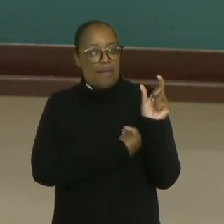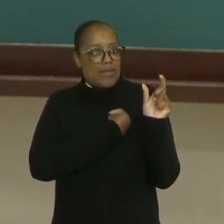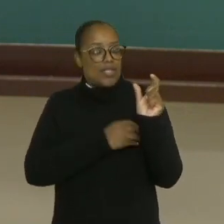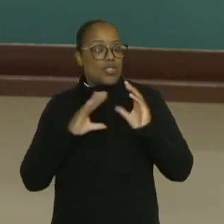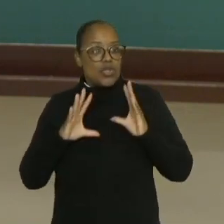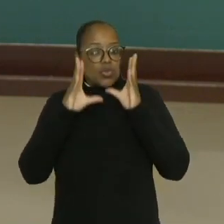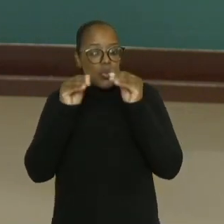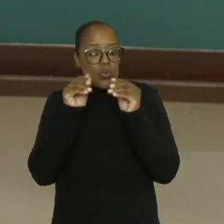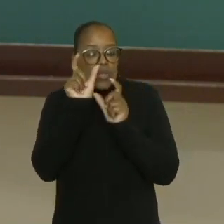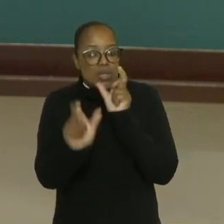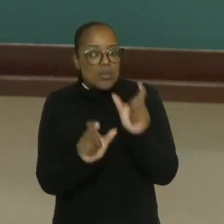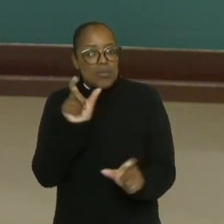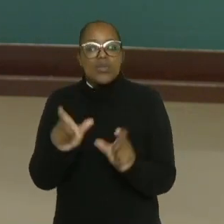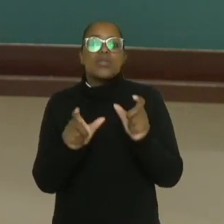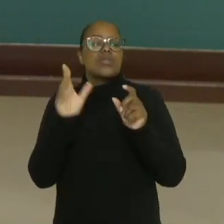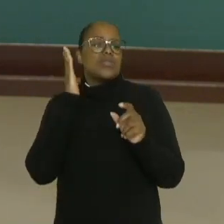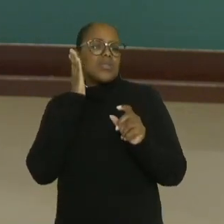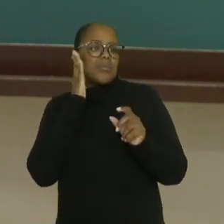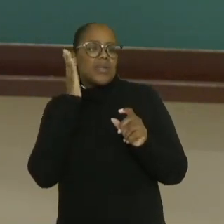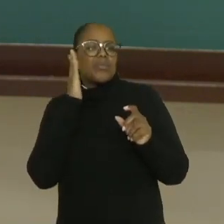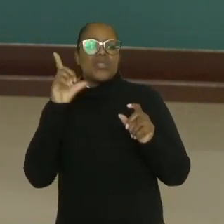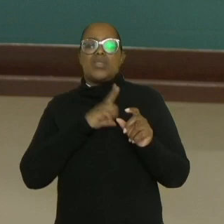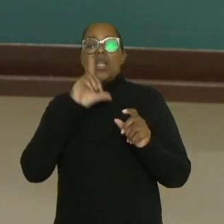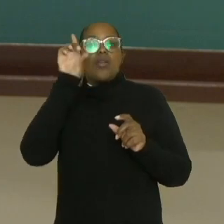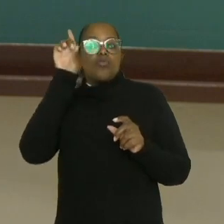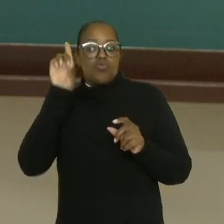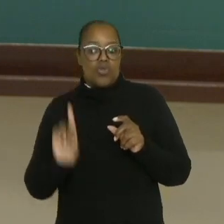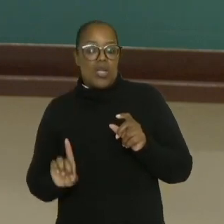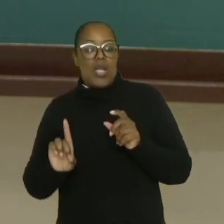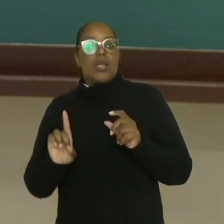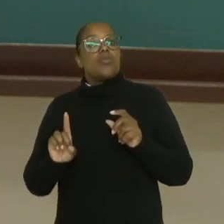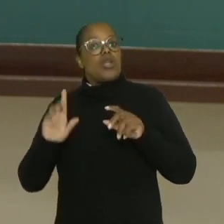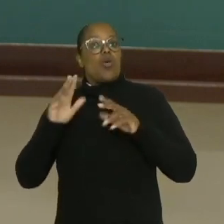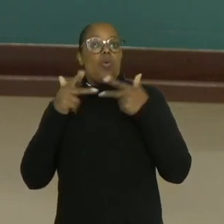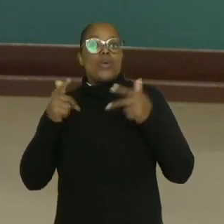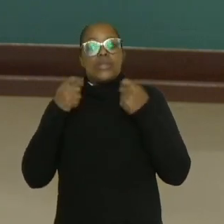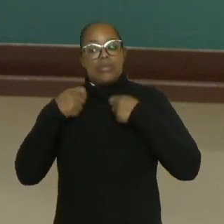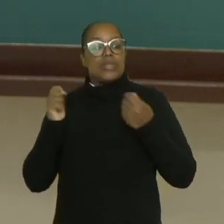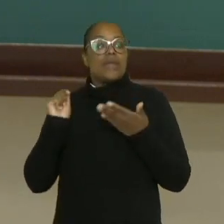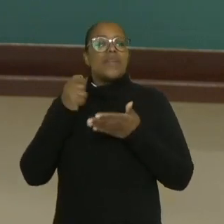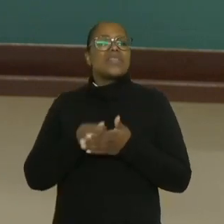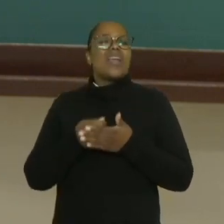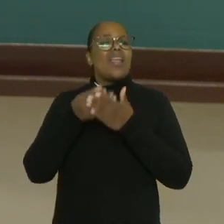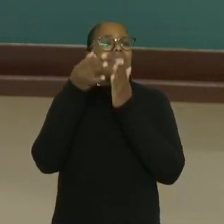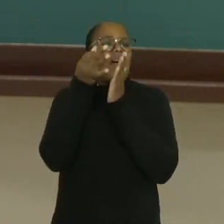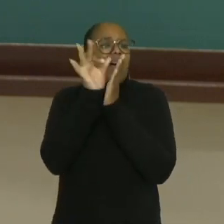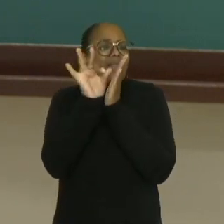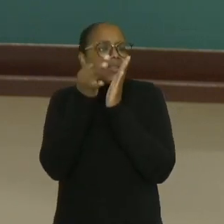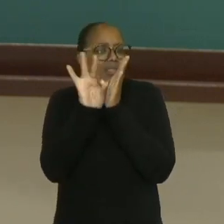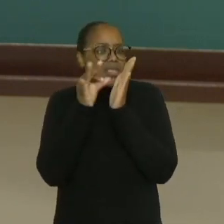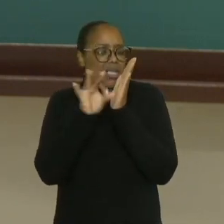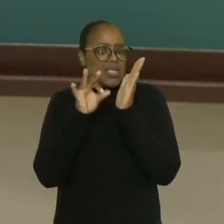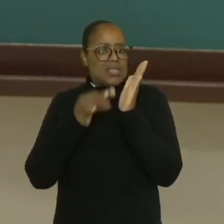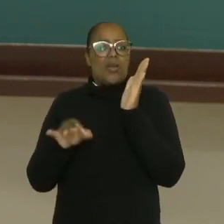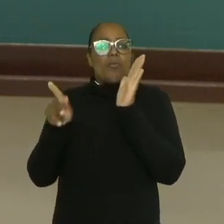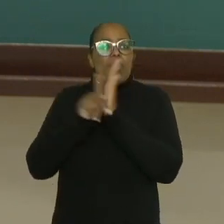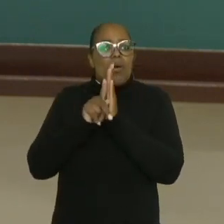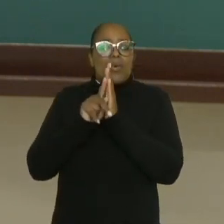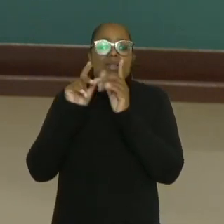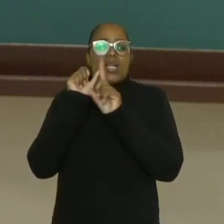tem uma relação com direitos e deveres. E na análise sociológica, como que a gente observa essa ideia de